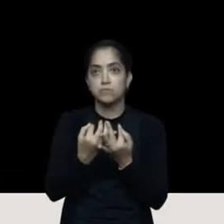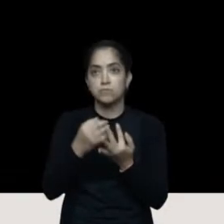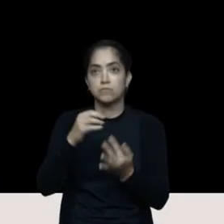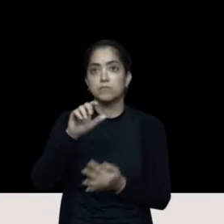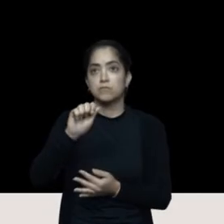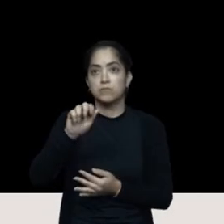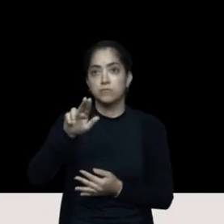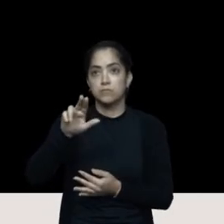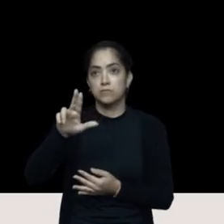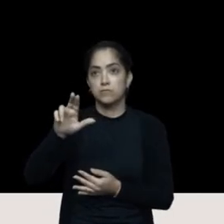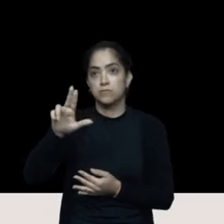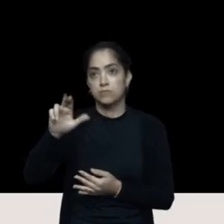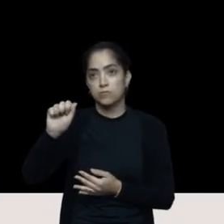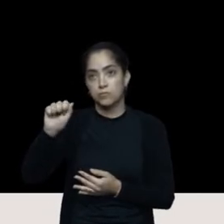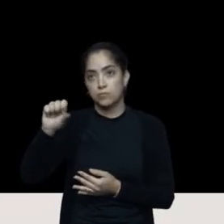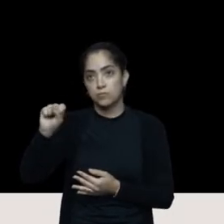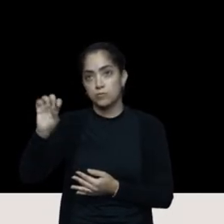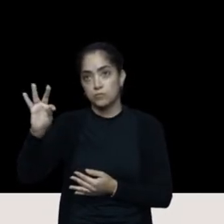Antônio Francio